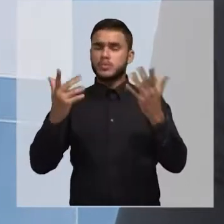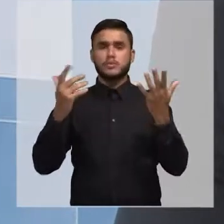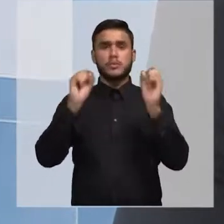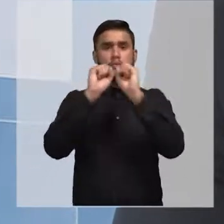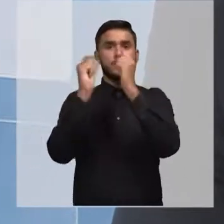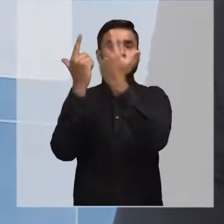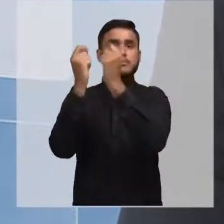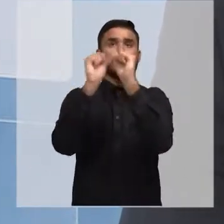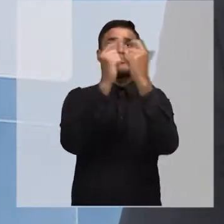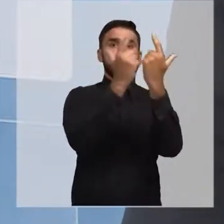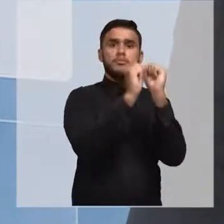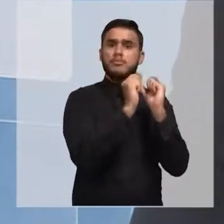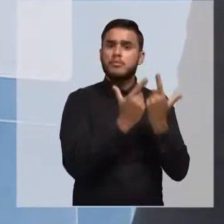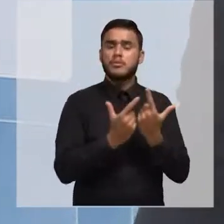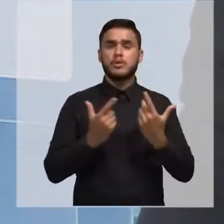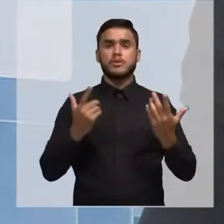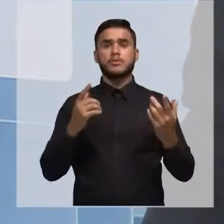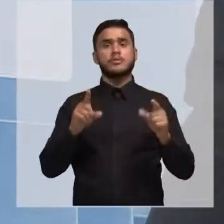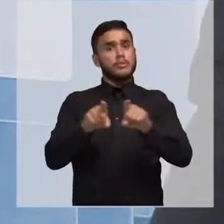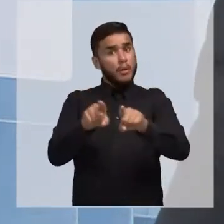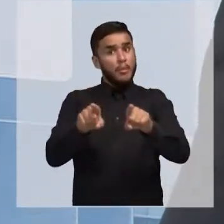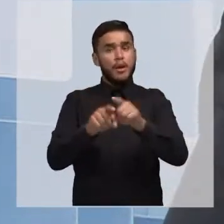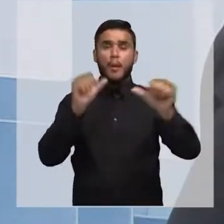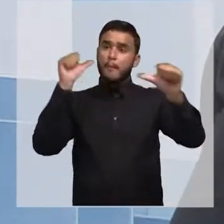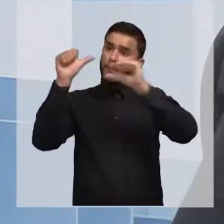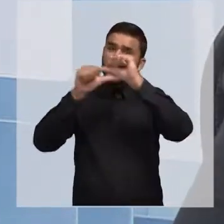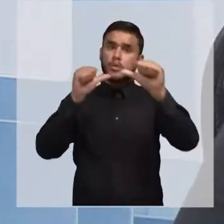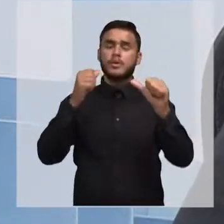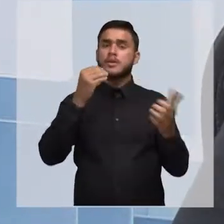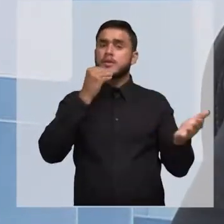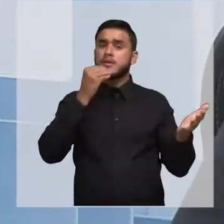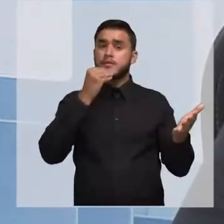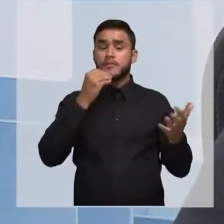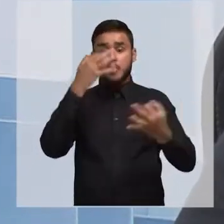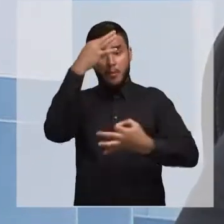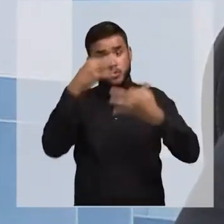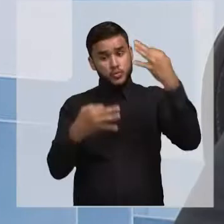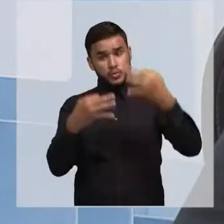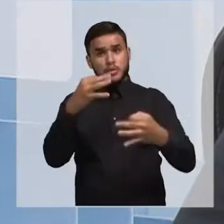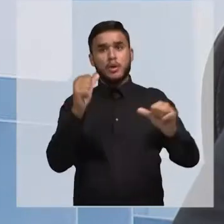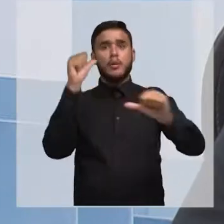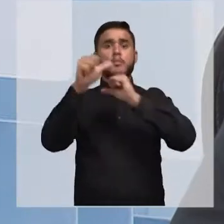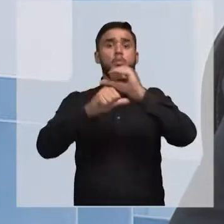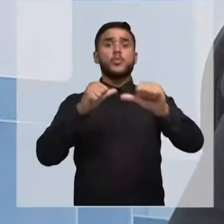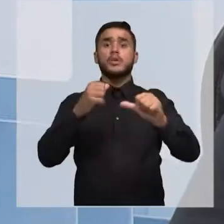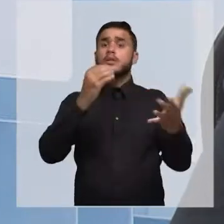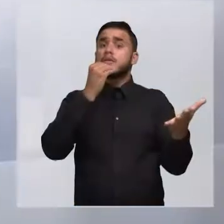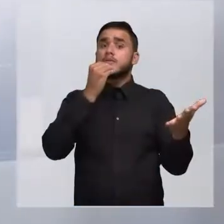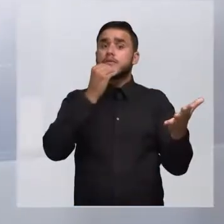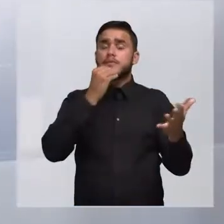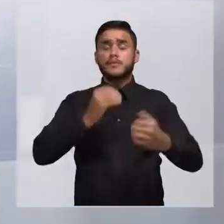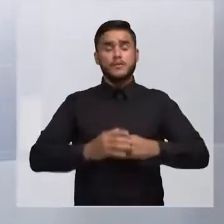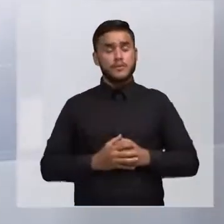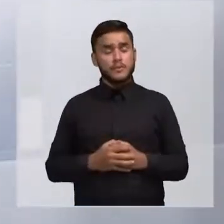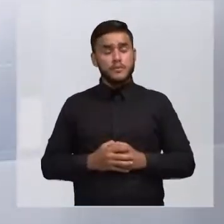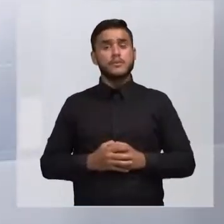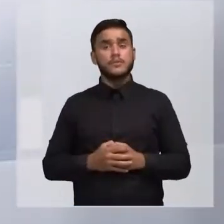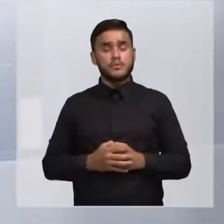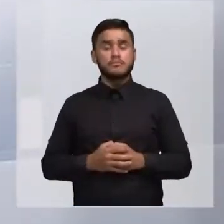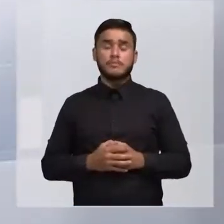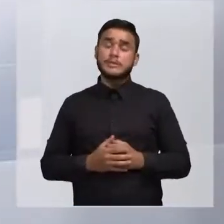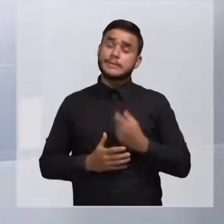assembleias, mas deveria ter a chance da gente renovar a justiça brasileira, né, Luiz? Sem dúvida, sem dúvida. Eu acho que ainda